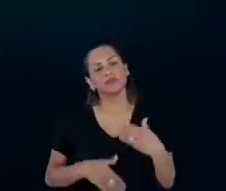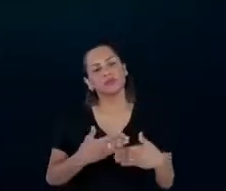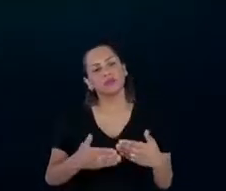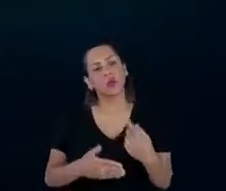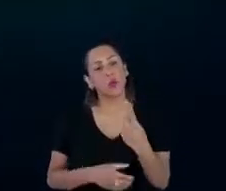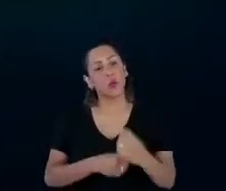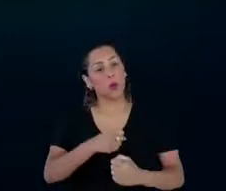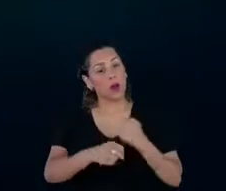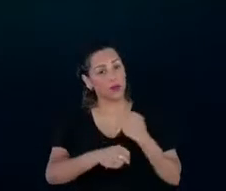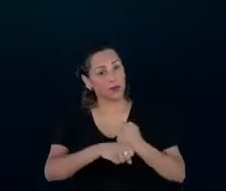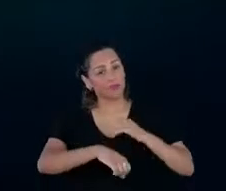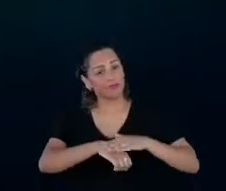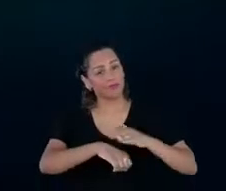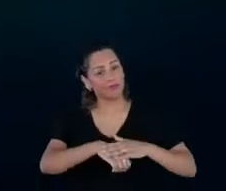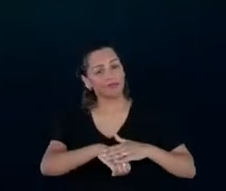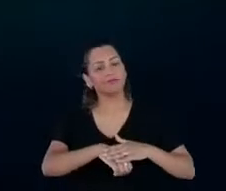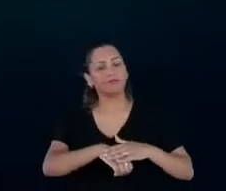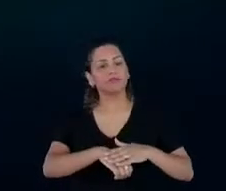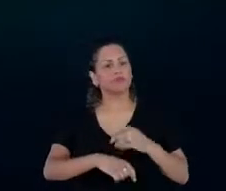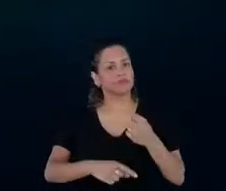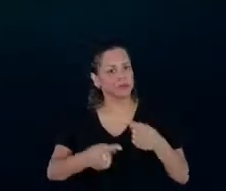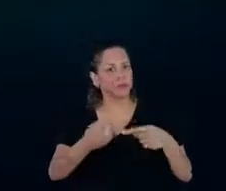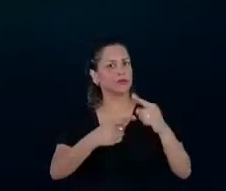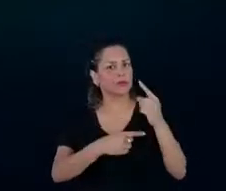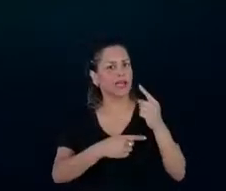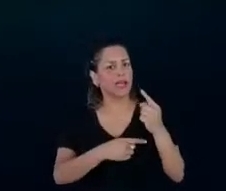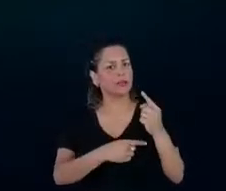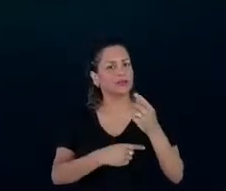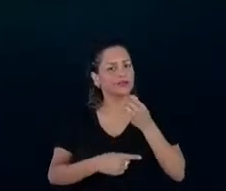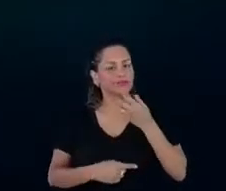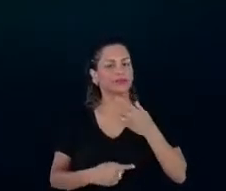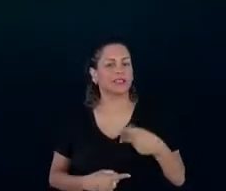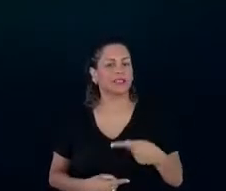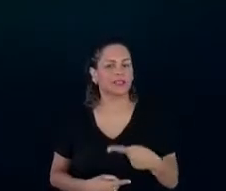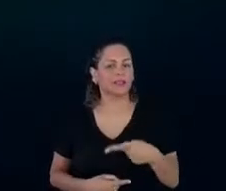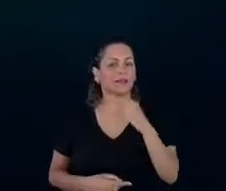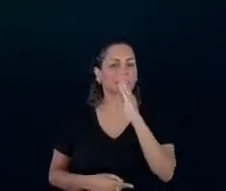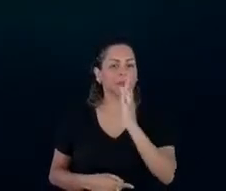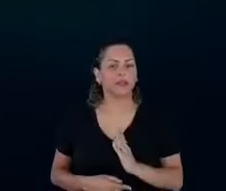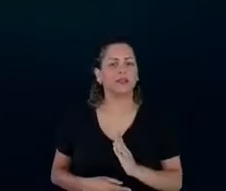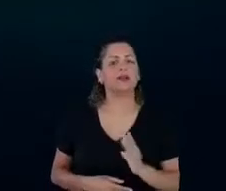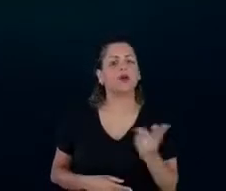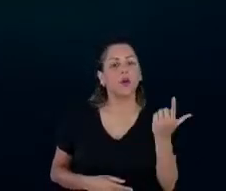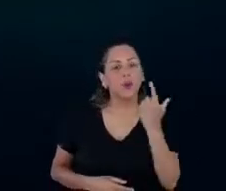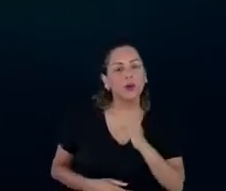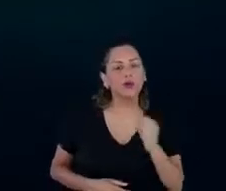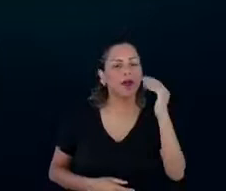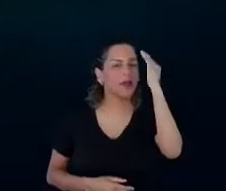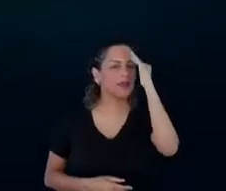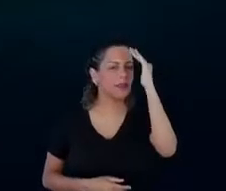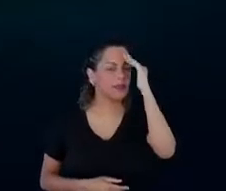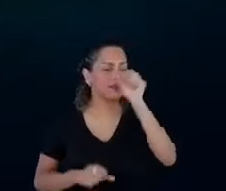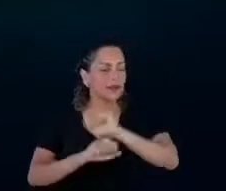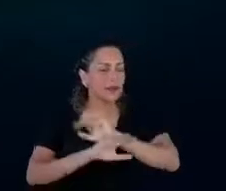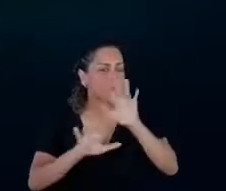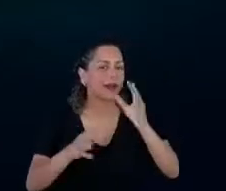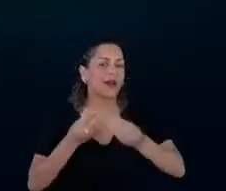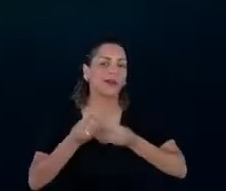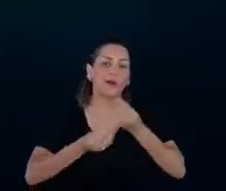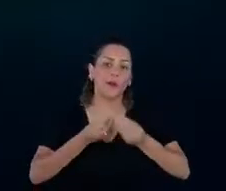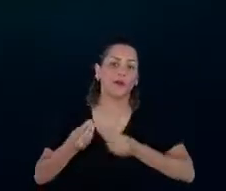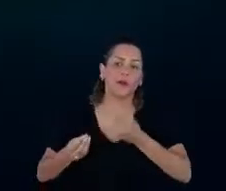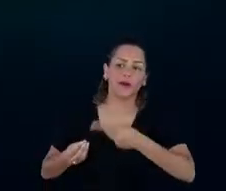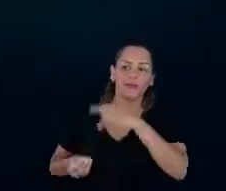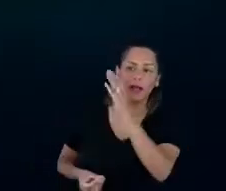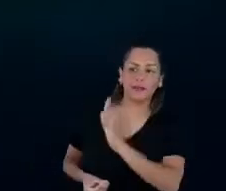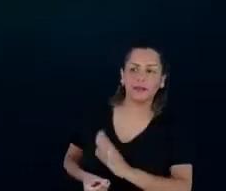Então, teve muito sucesso aqui, né? A gente conseguiu atingir, entender bem como que funcionaria o sistema no Brasil, né?